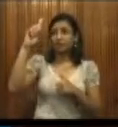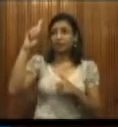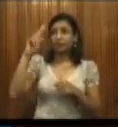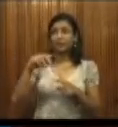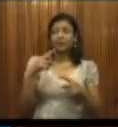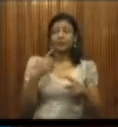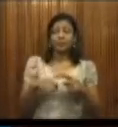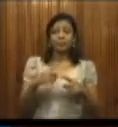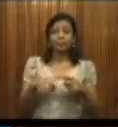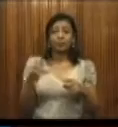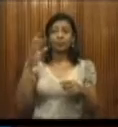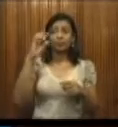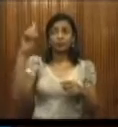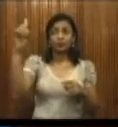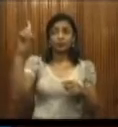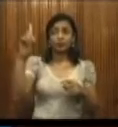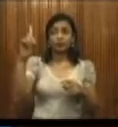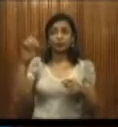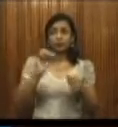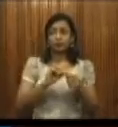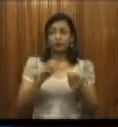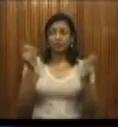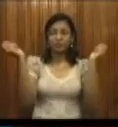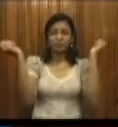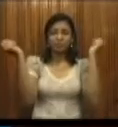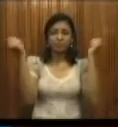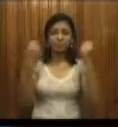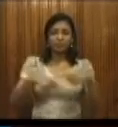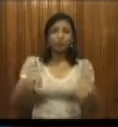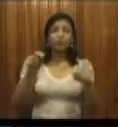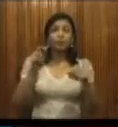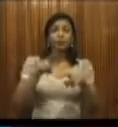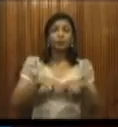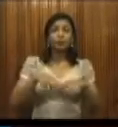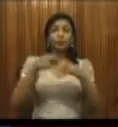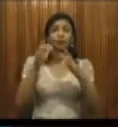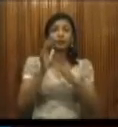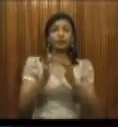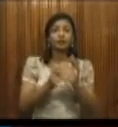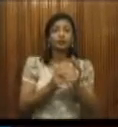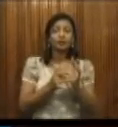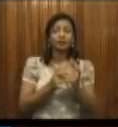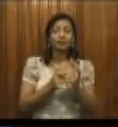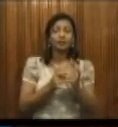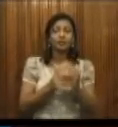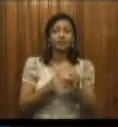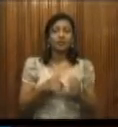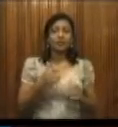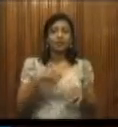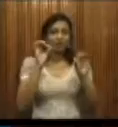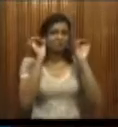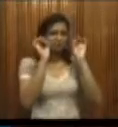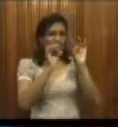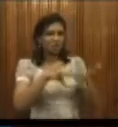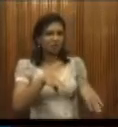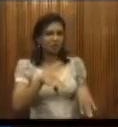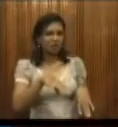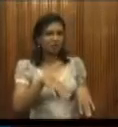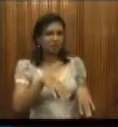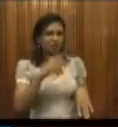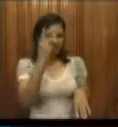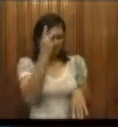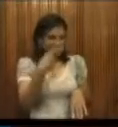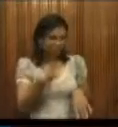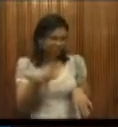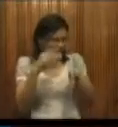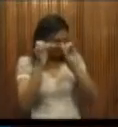torna isso possível através de Jesus Cristo. Sabe por que eu renuncio ao meu eu? Sabe por que eu